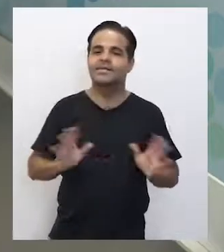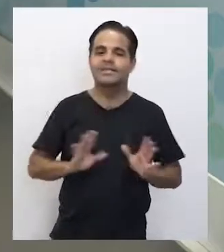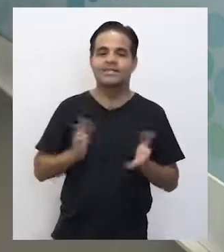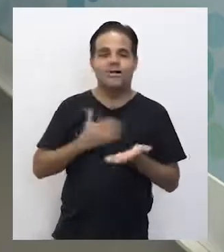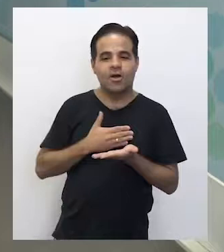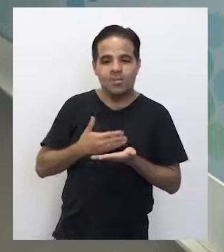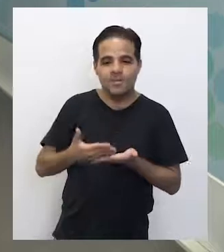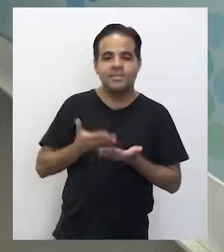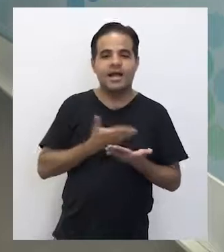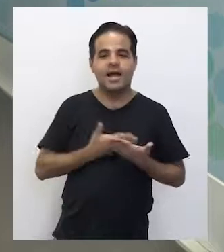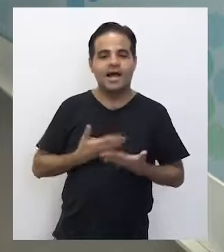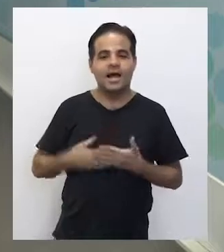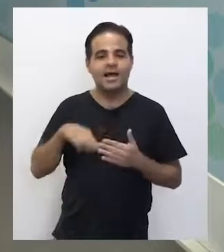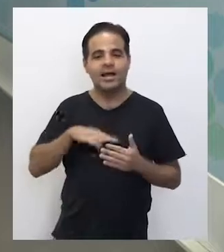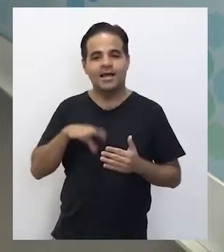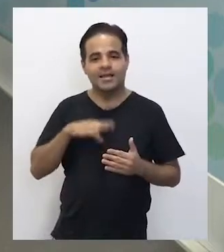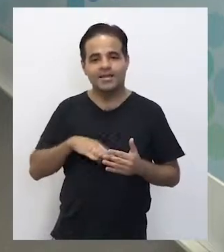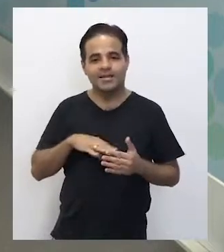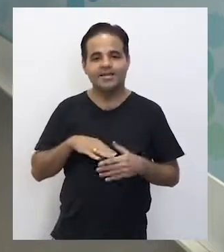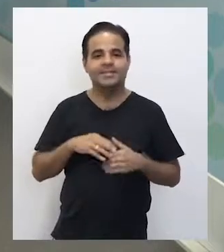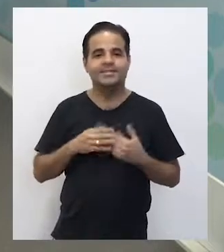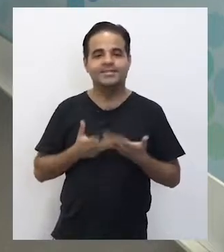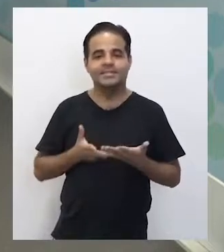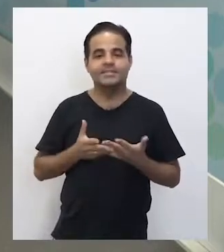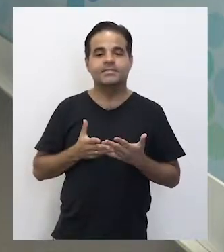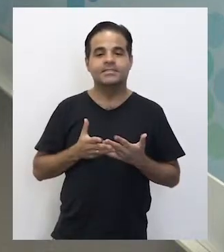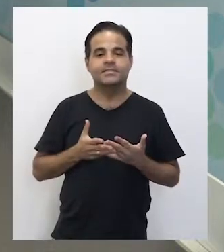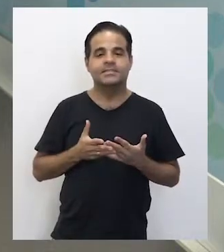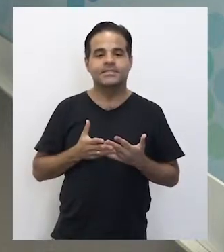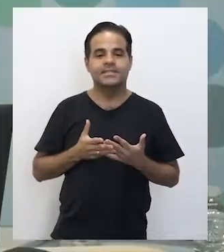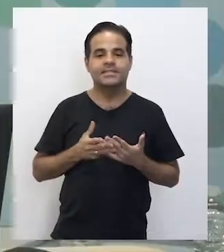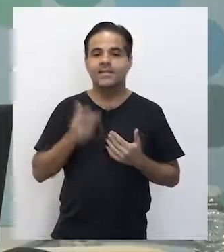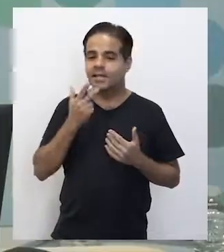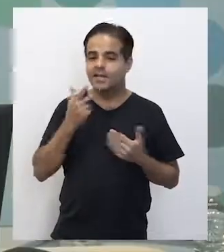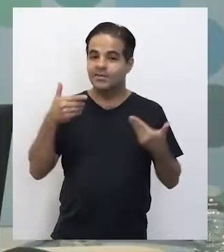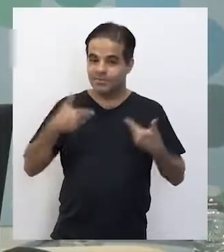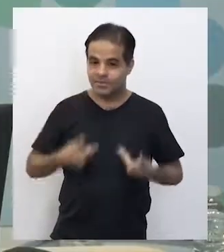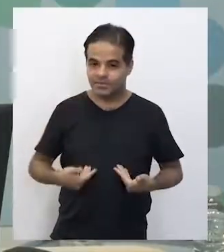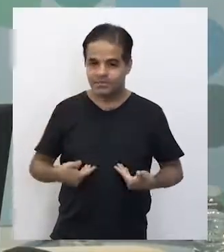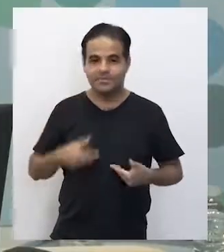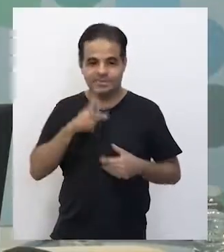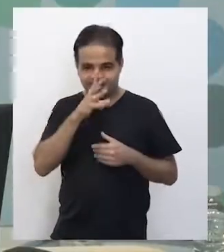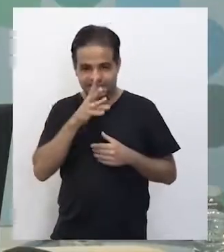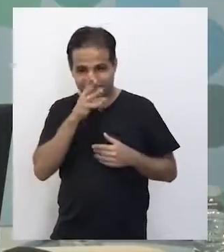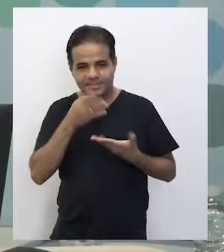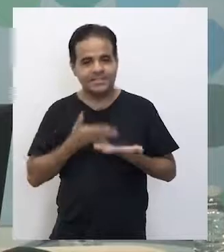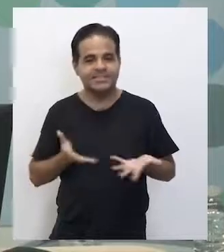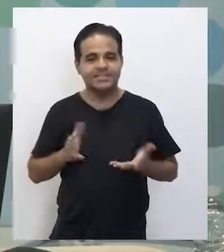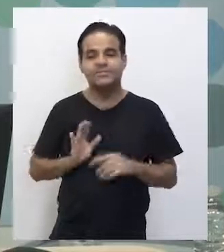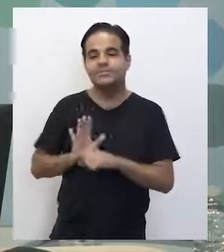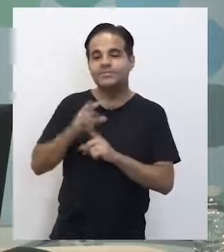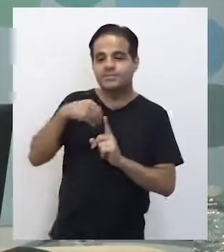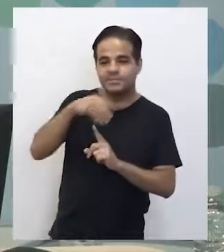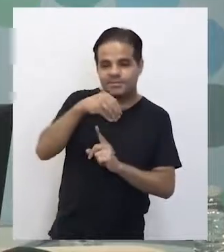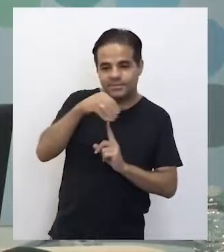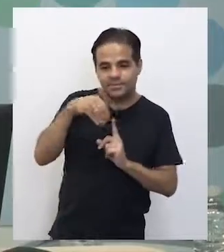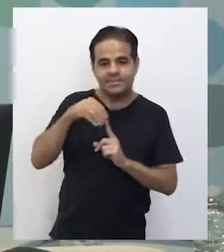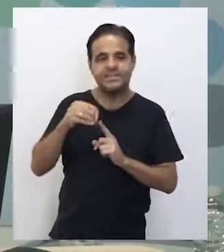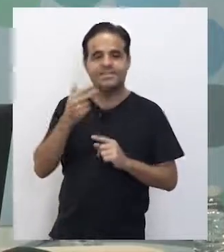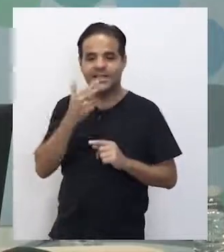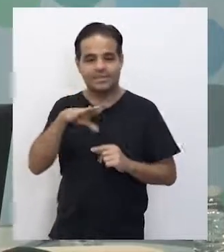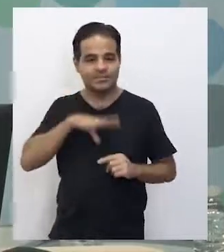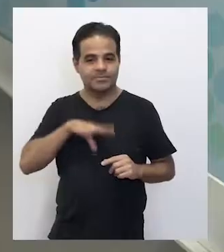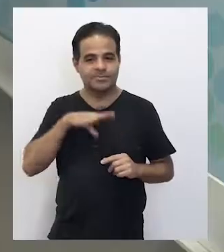estás? Estou bem. Hoje que eu estou aqui de intruso, né? Mas Oh. é língua